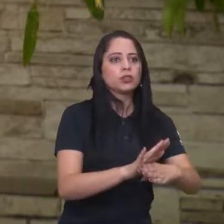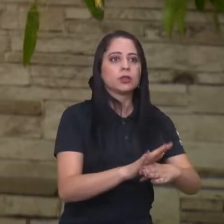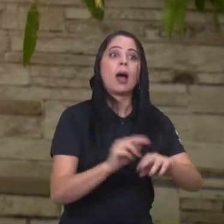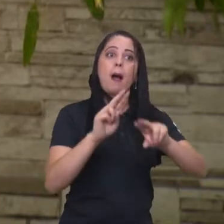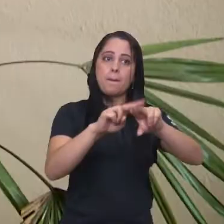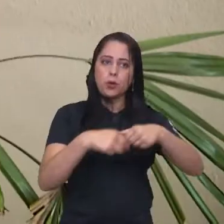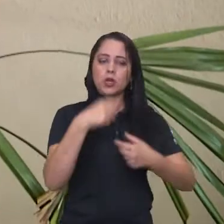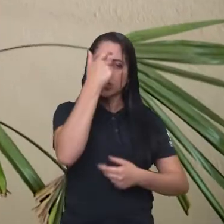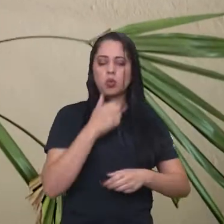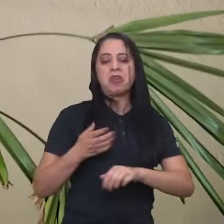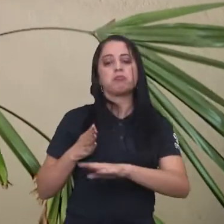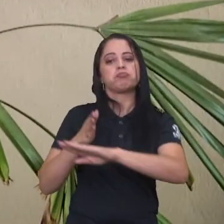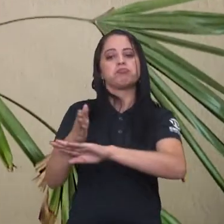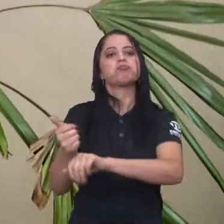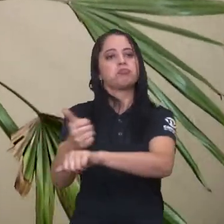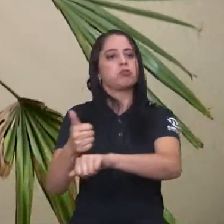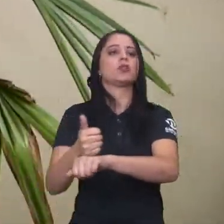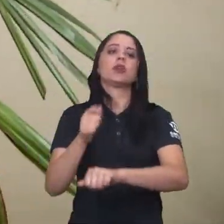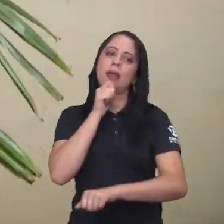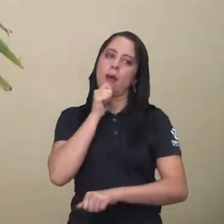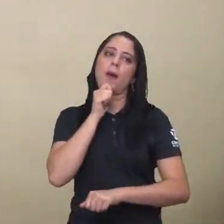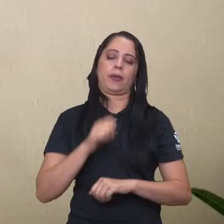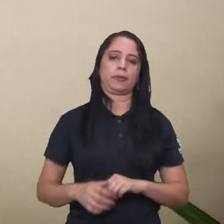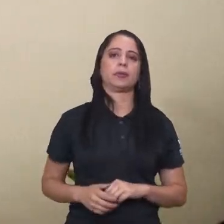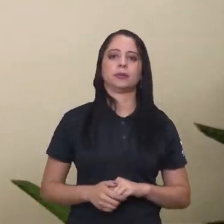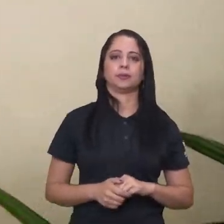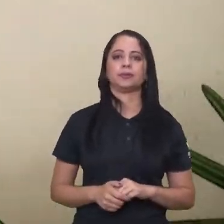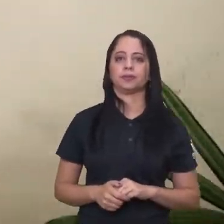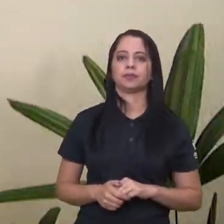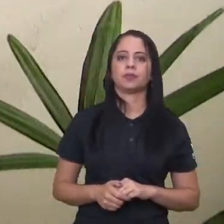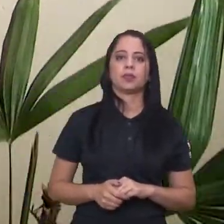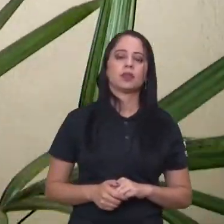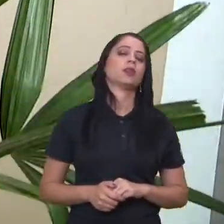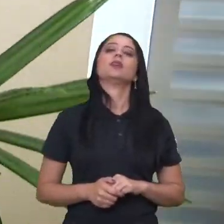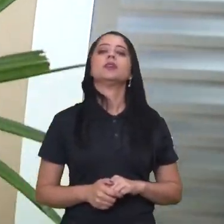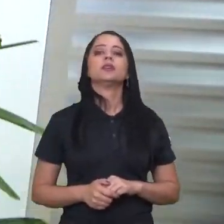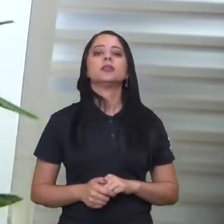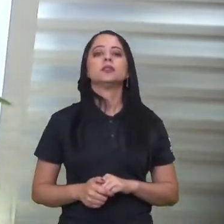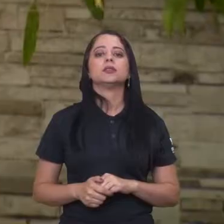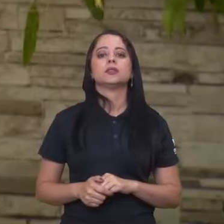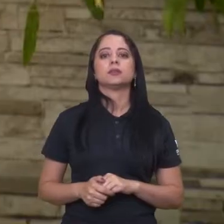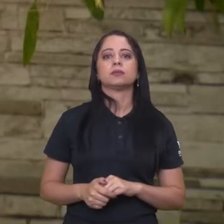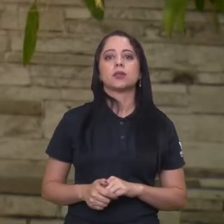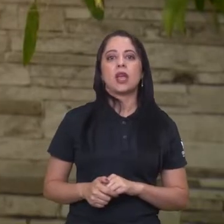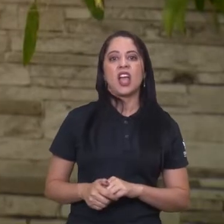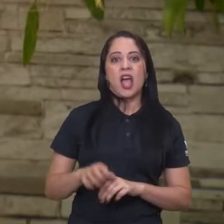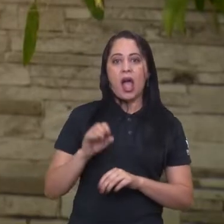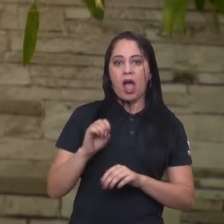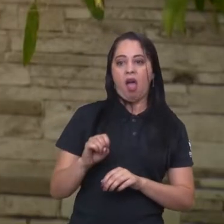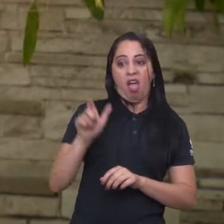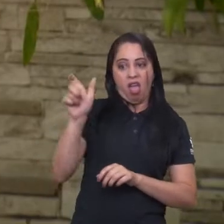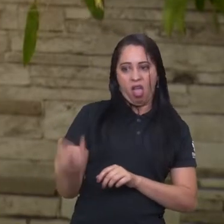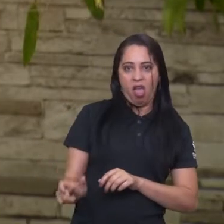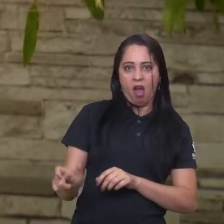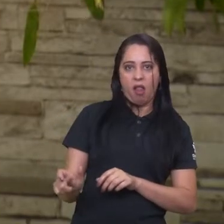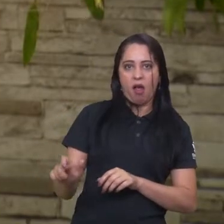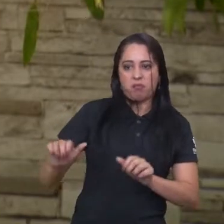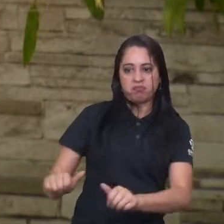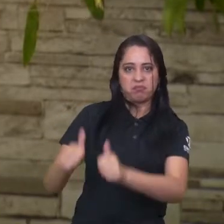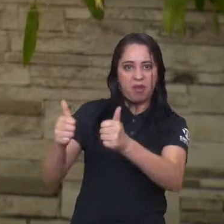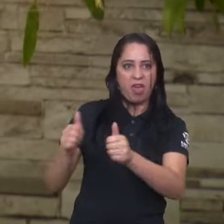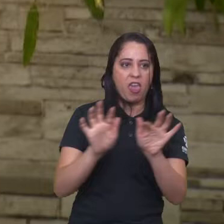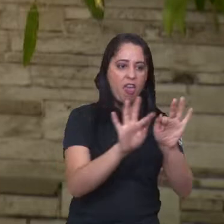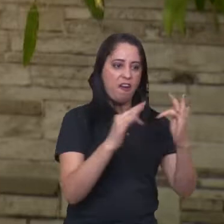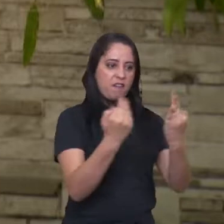inteligência emocional. E os benefícios refletem, inclusive, na família da Heloísa. É se colocando, é dizendo aquilo que